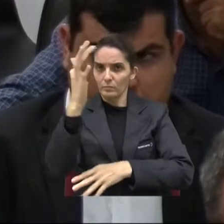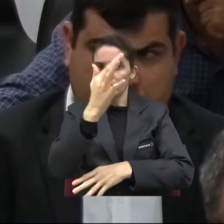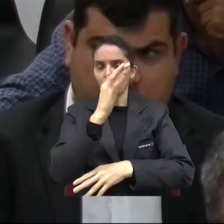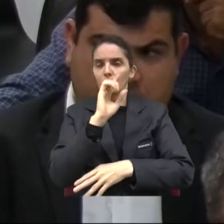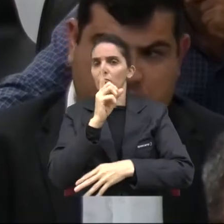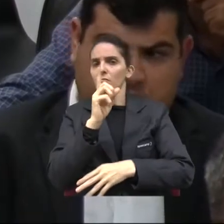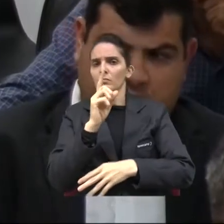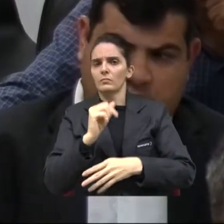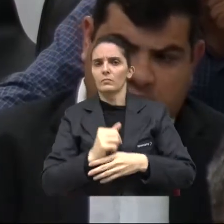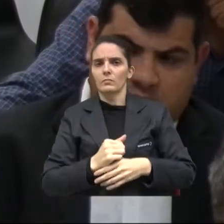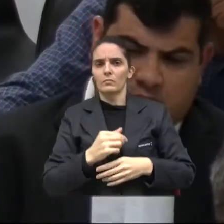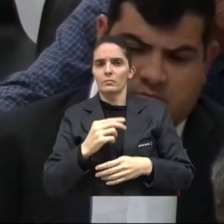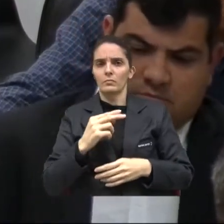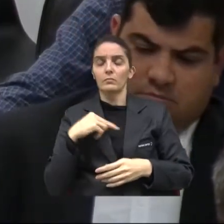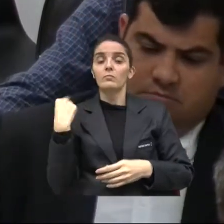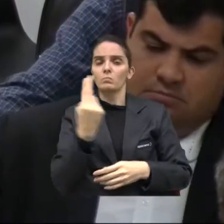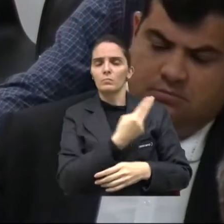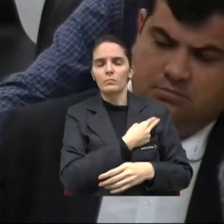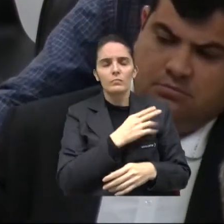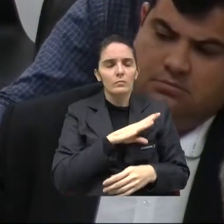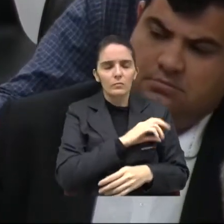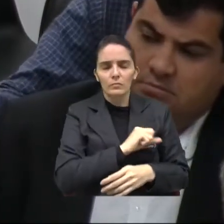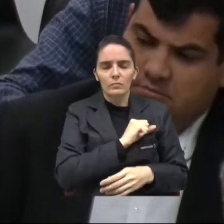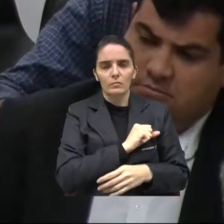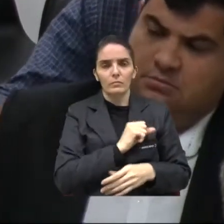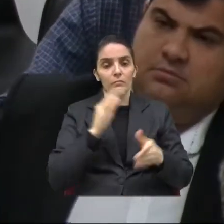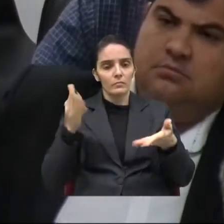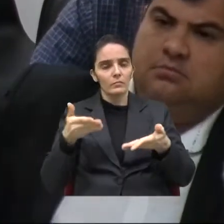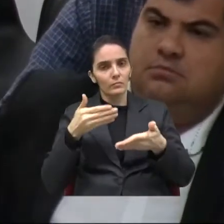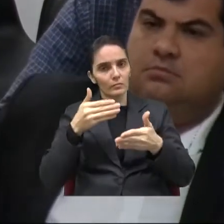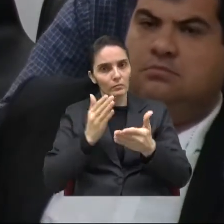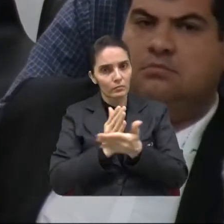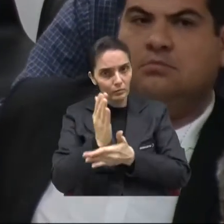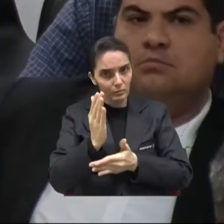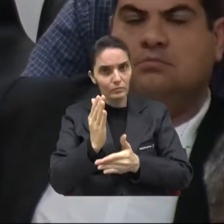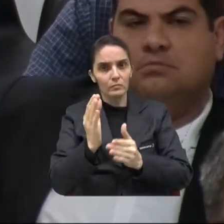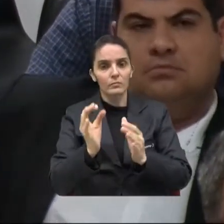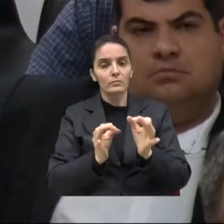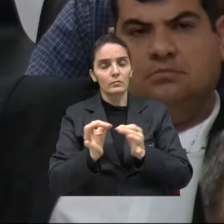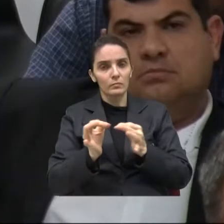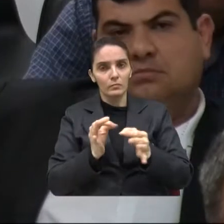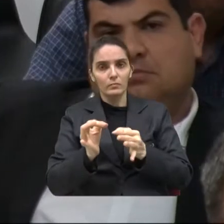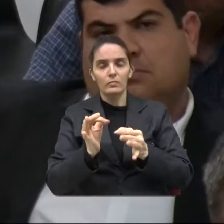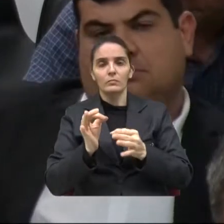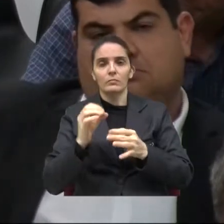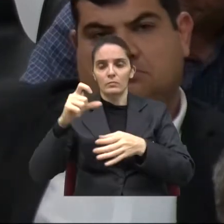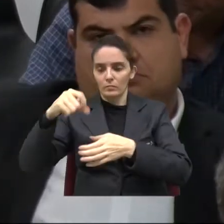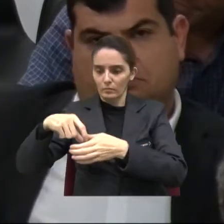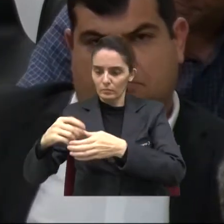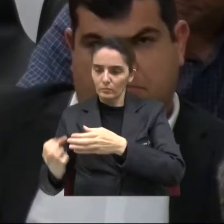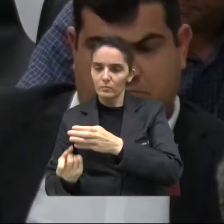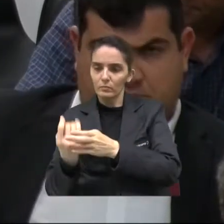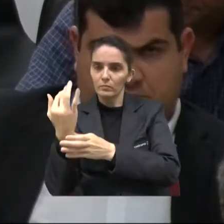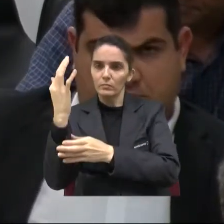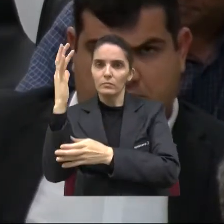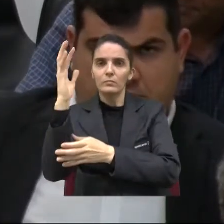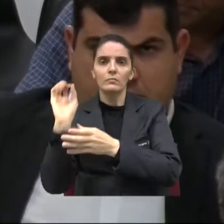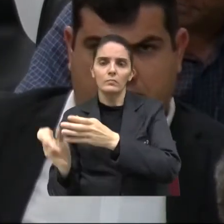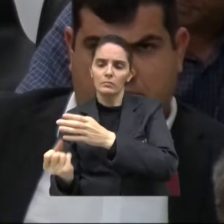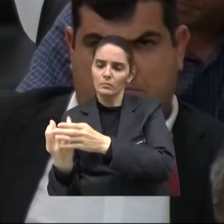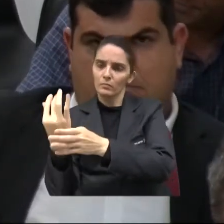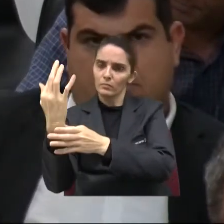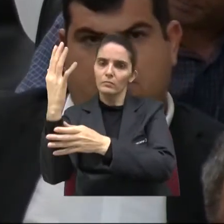aprovar um projeto aqui de plantio de árvore, de mão amiga, e é isso que a gente